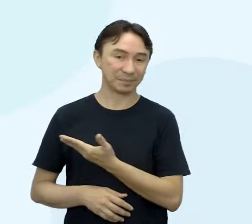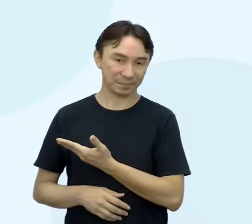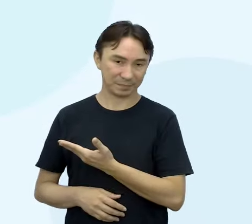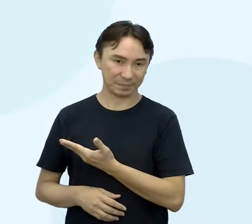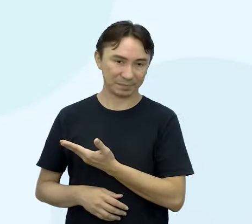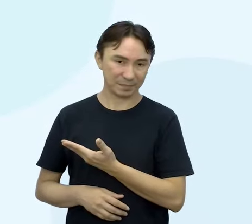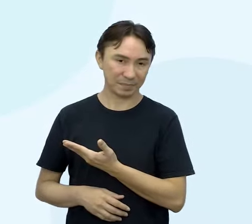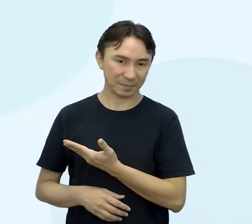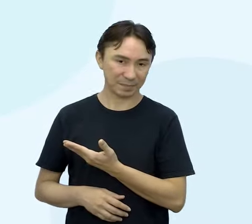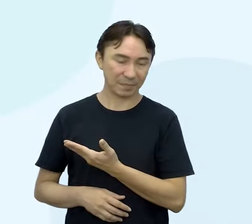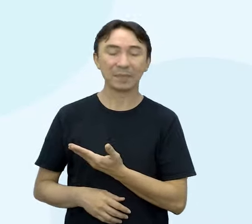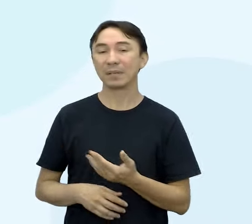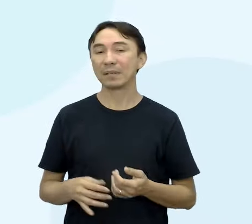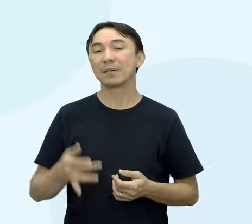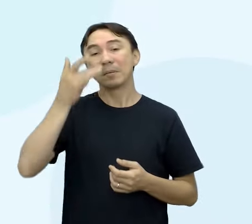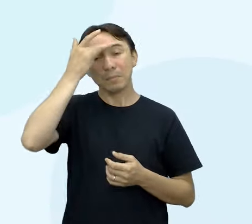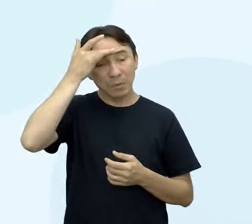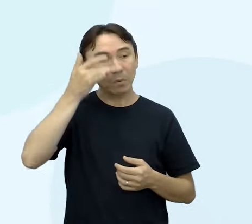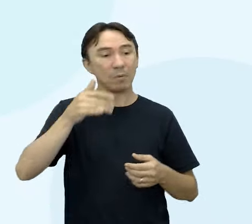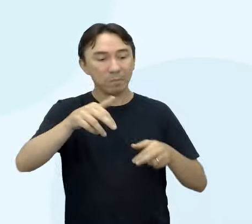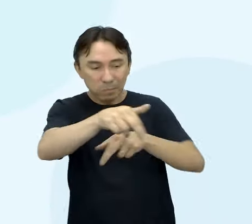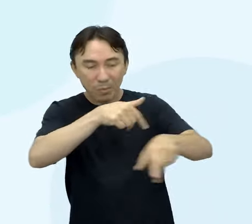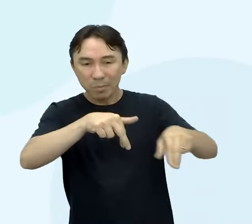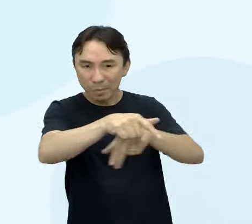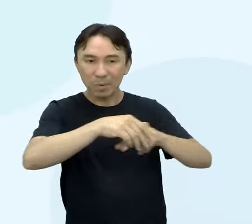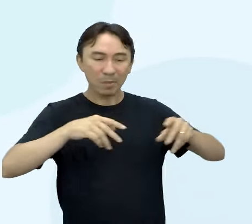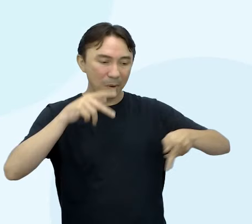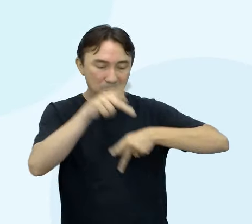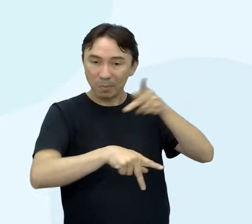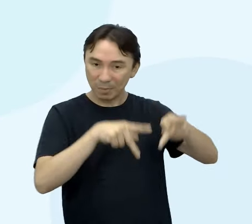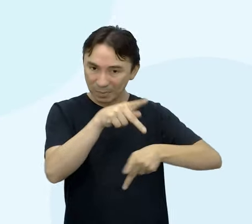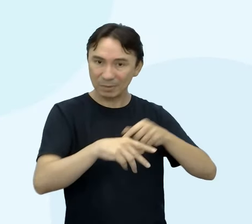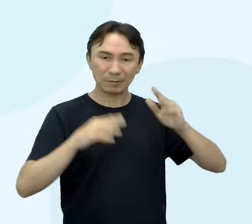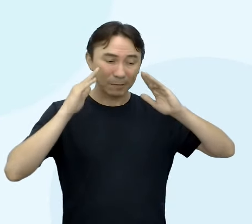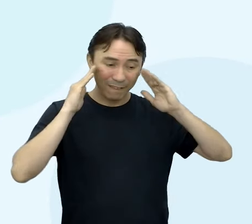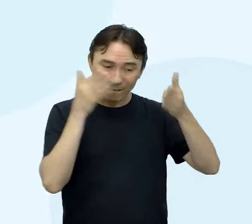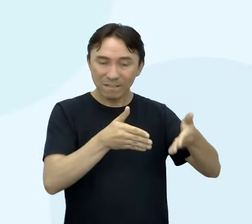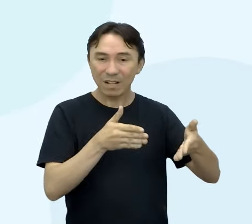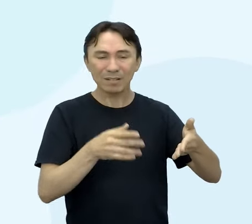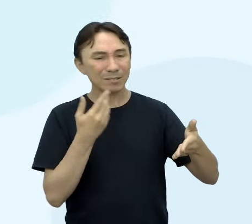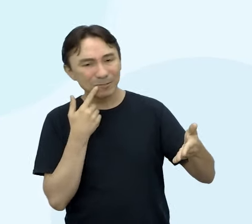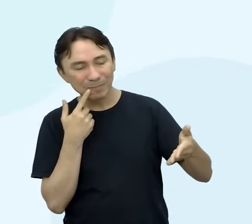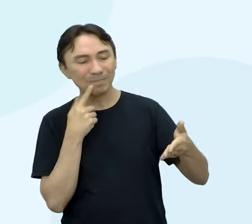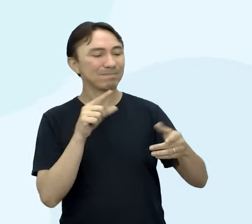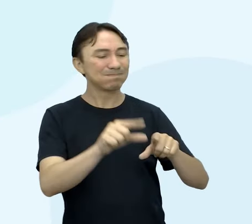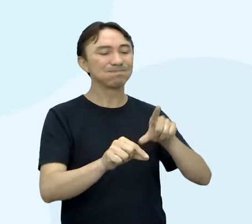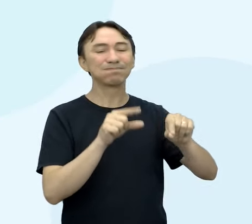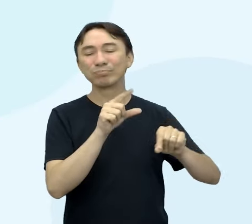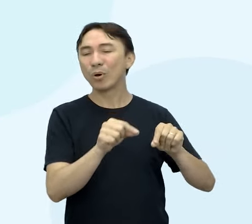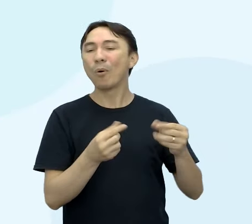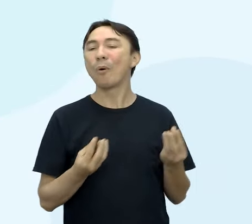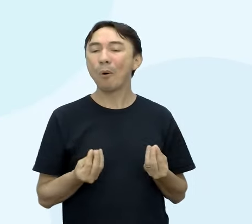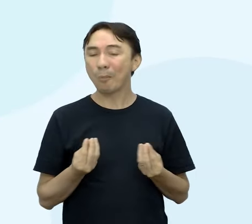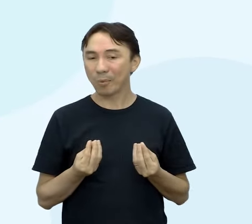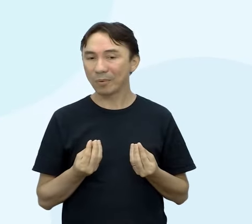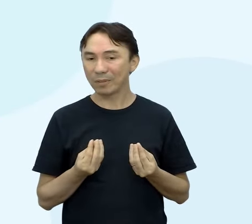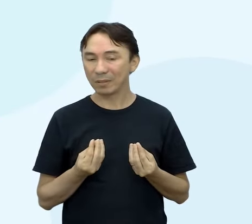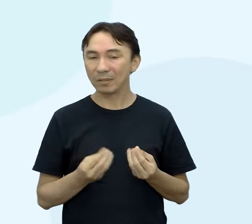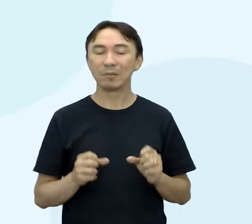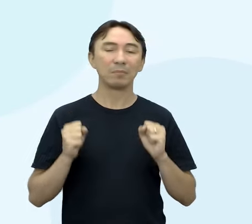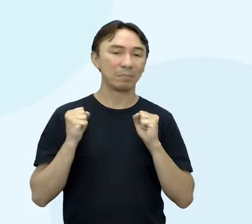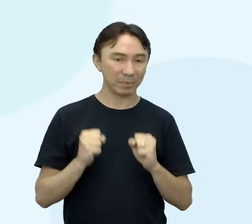população do público-alvo que fará parte da pesquisa? Eu vou escolher um grupo. Como que eu vou determinar? Então, gente pode escolher de duas